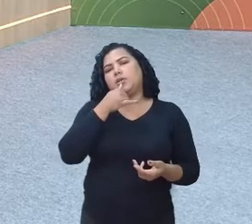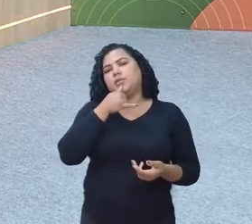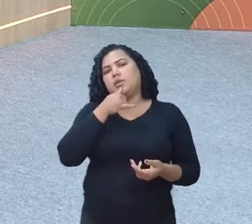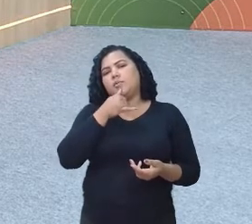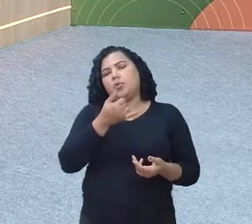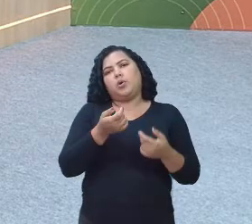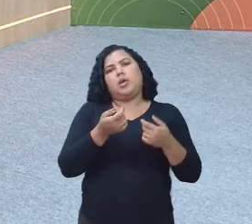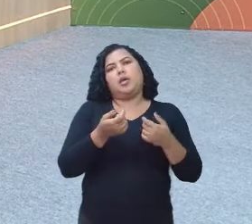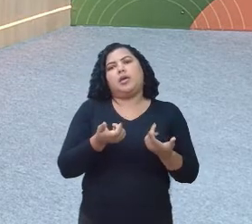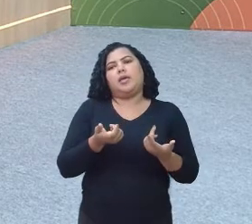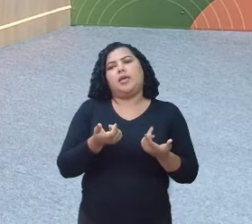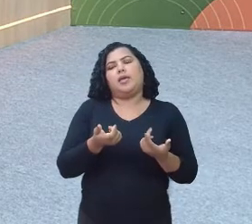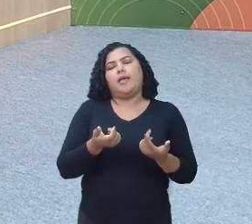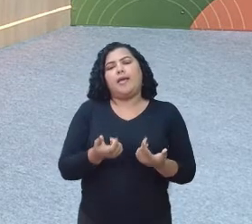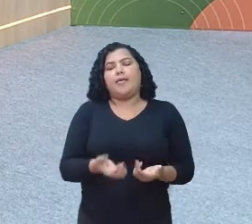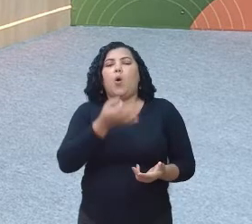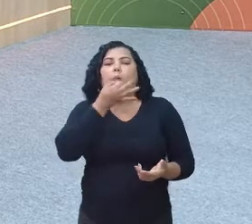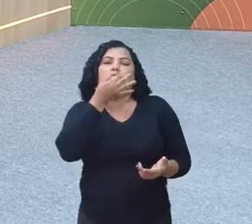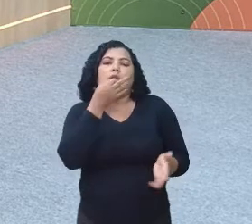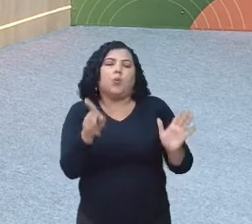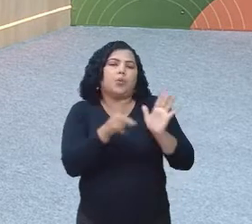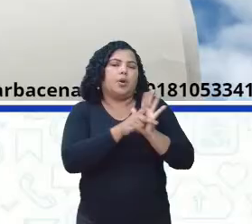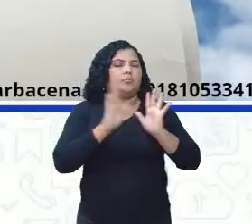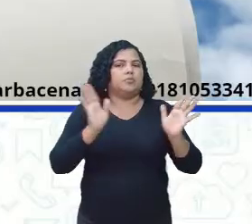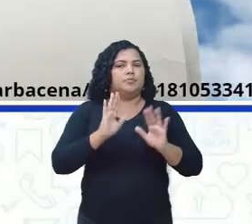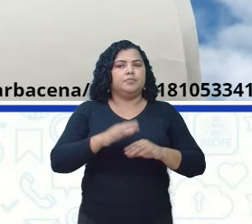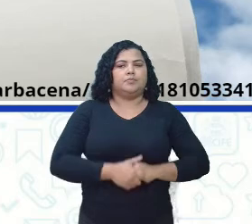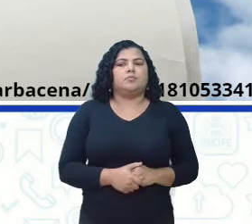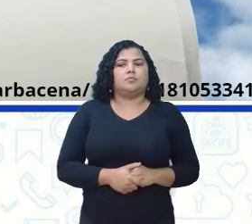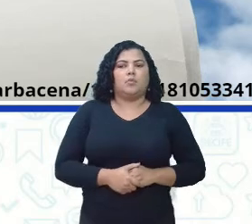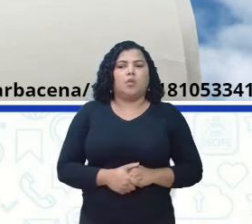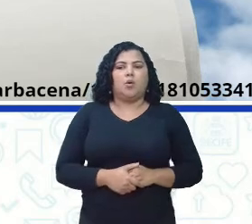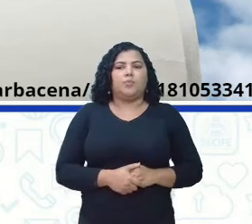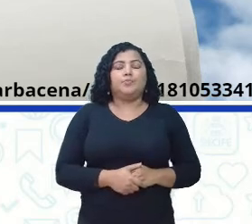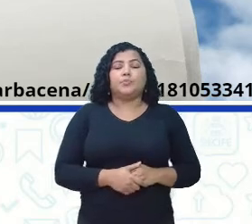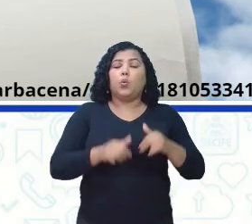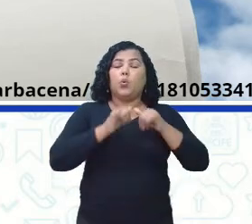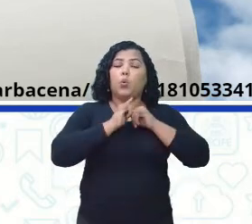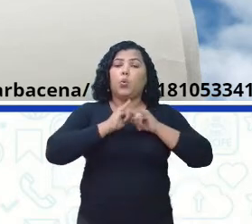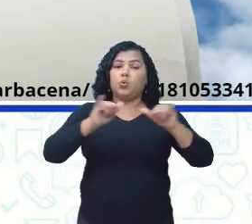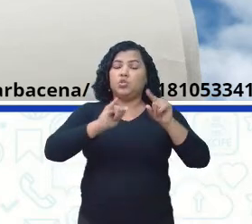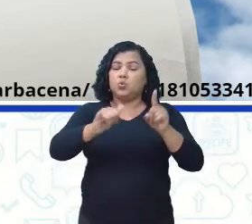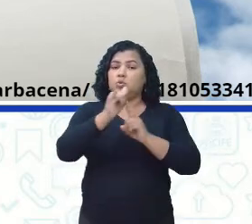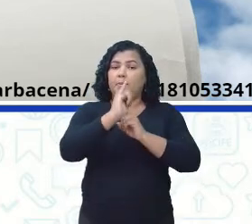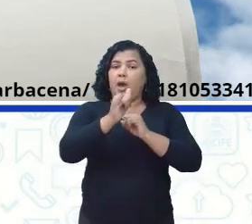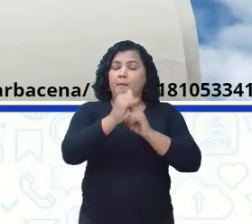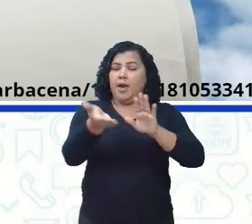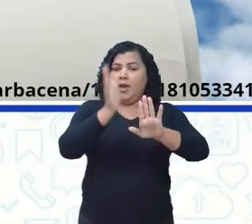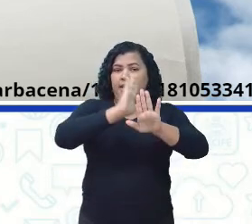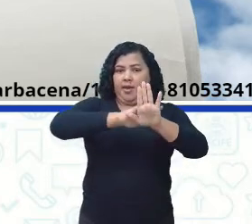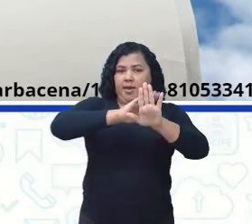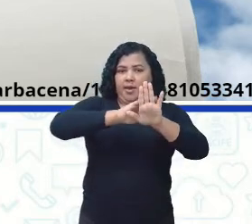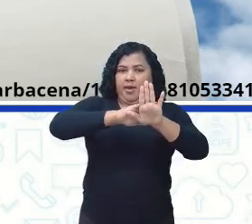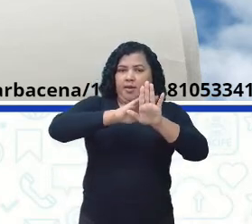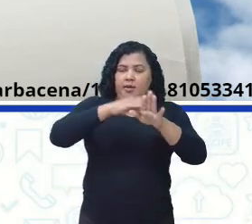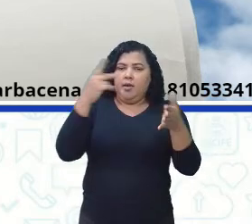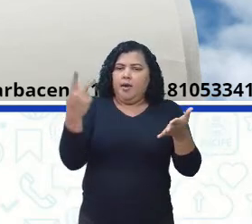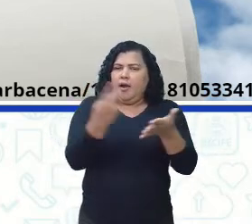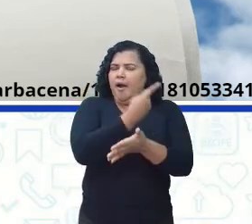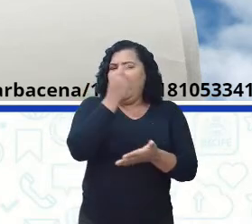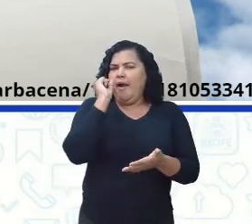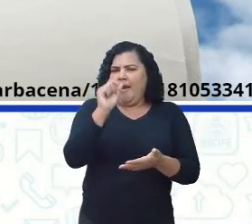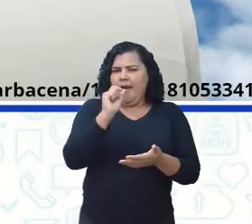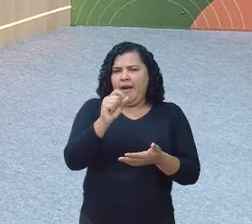subjetividade. O discurso é indireto e os fatos que são narrados são os atuais e do